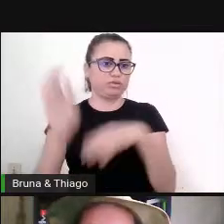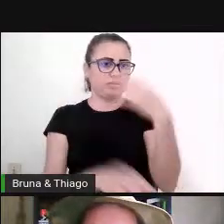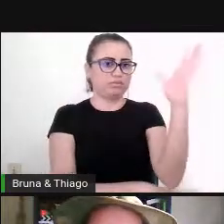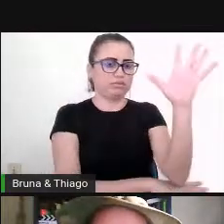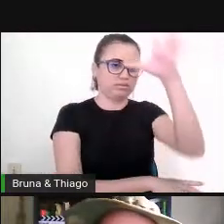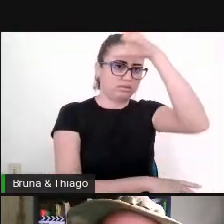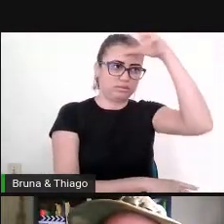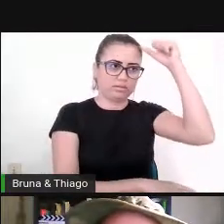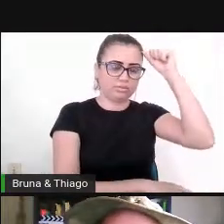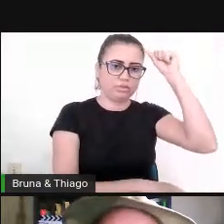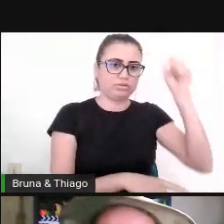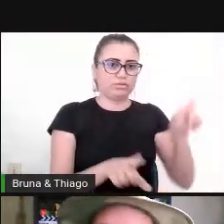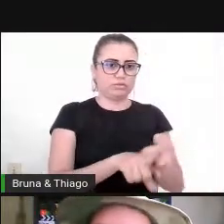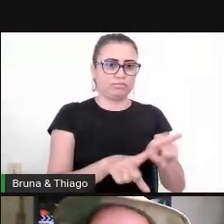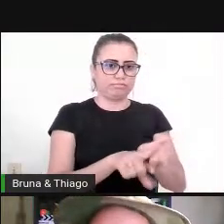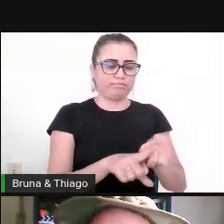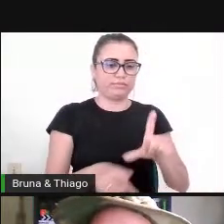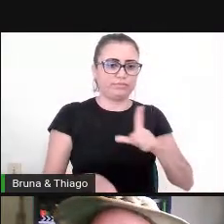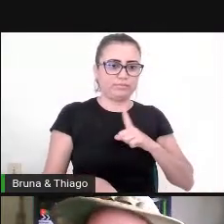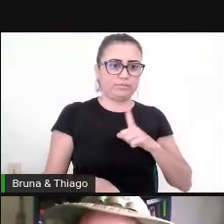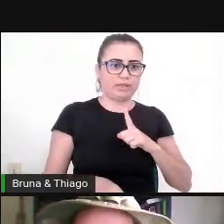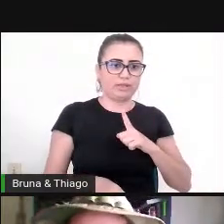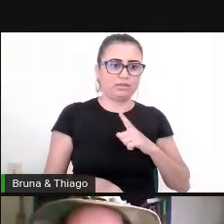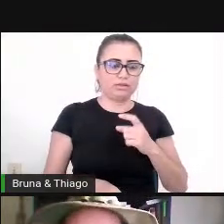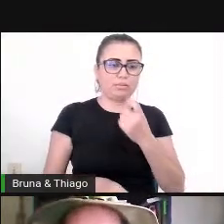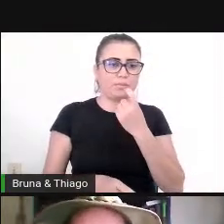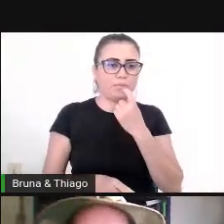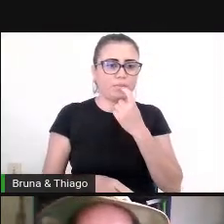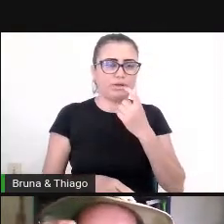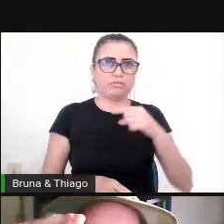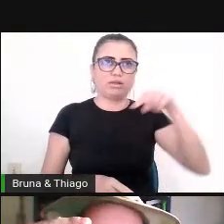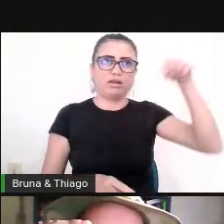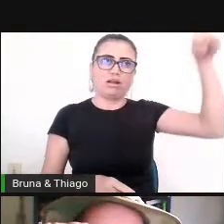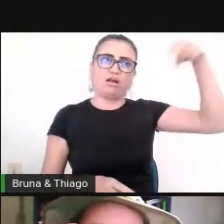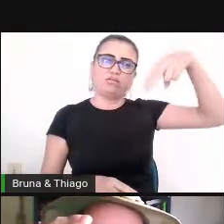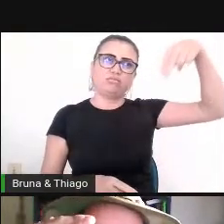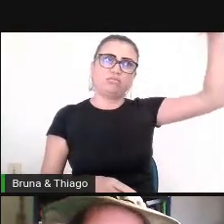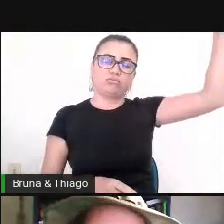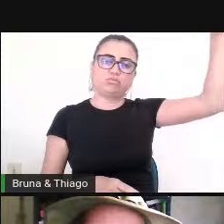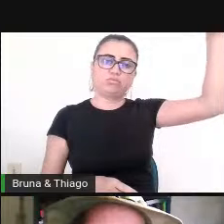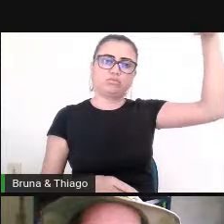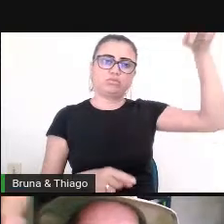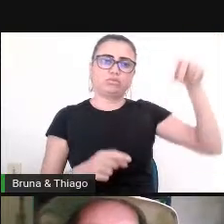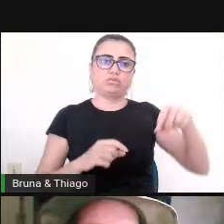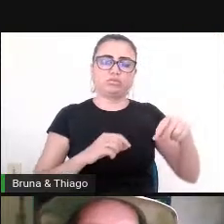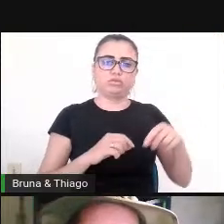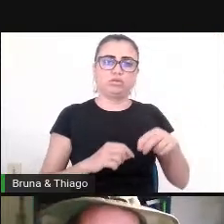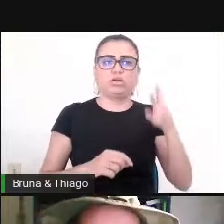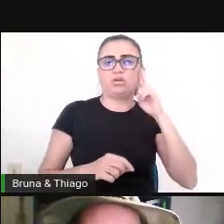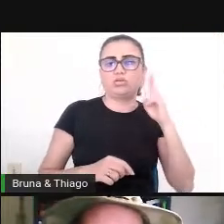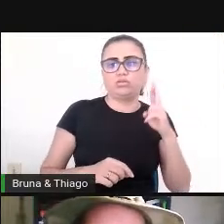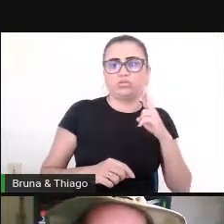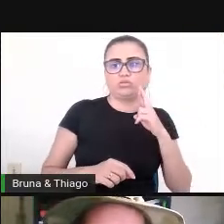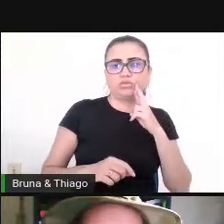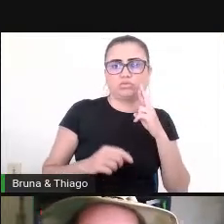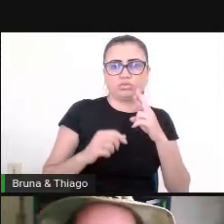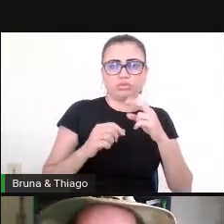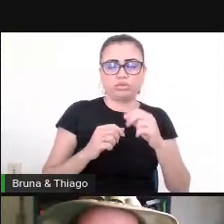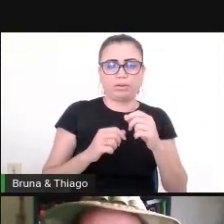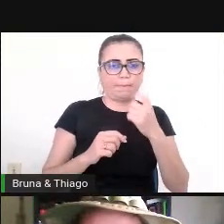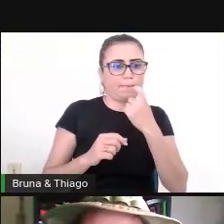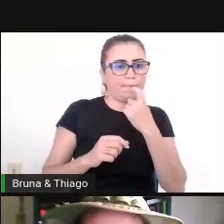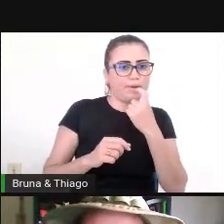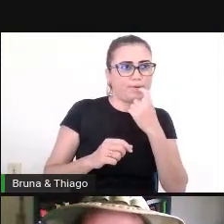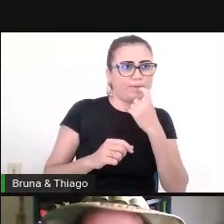uma cobrinha. Nós estamos bem na borda do mapa do Brasil, né, ali da divisa entre Rondônia e o Amazonas. Então, se a